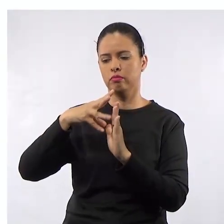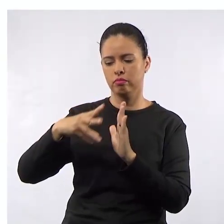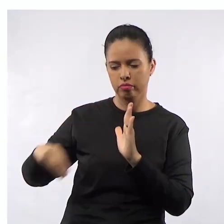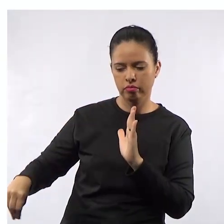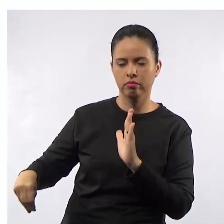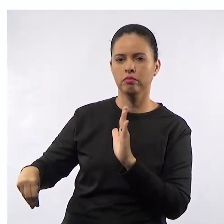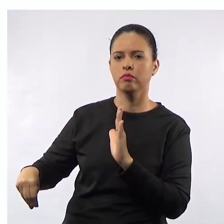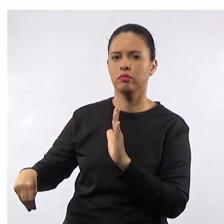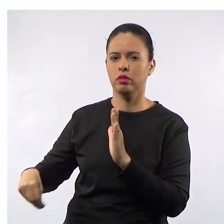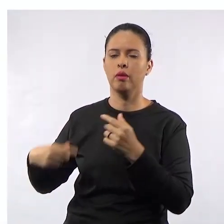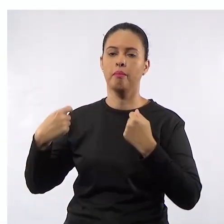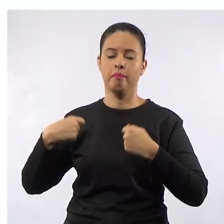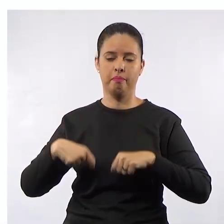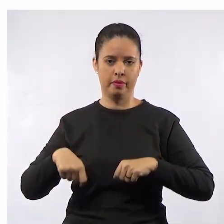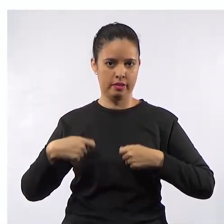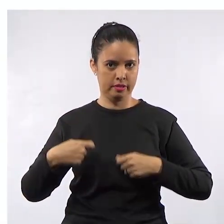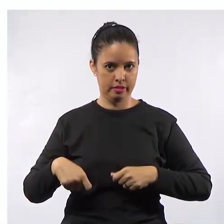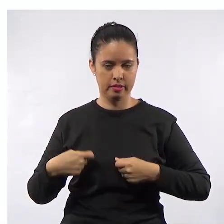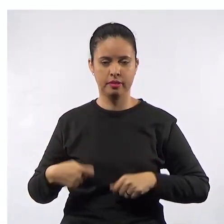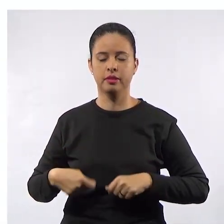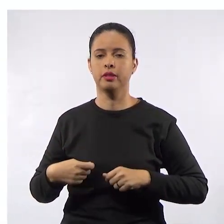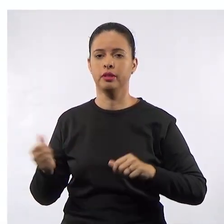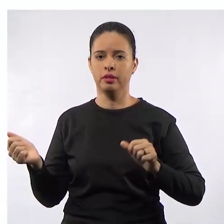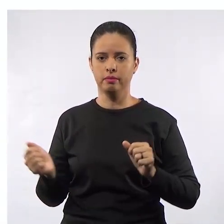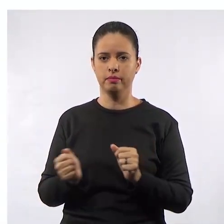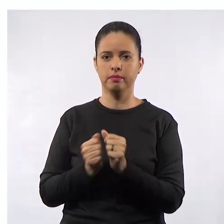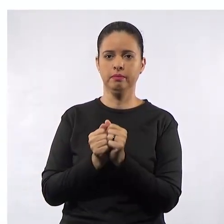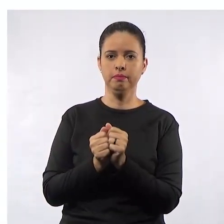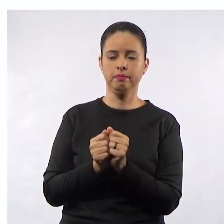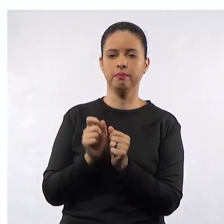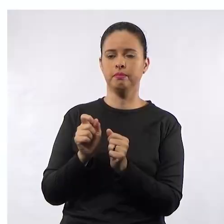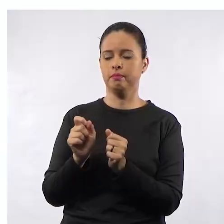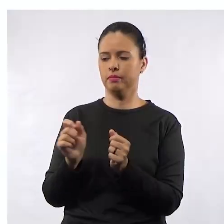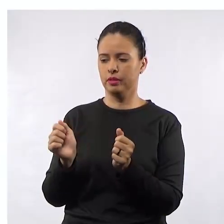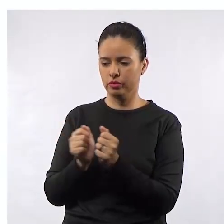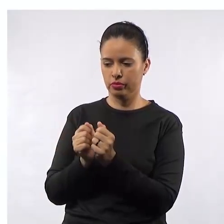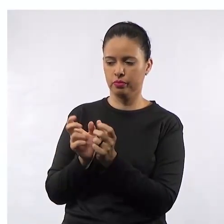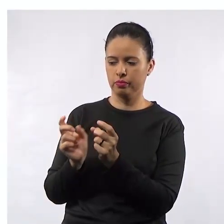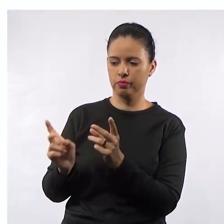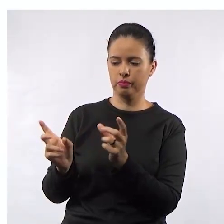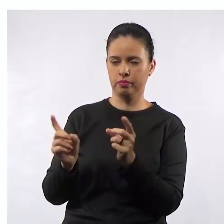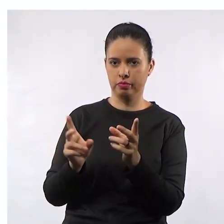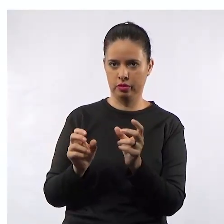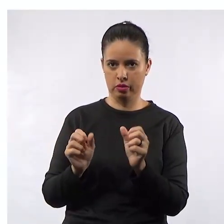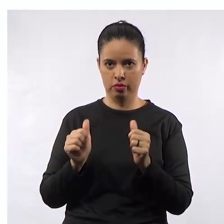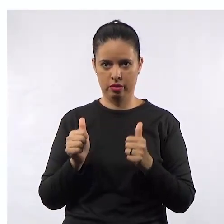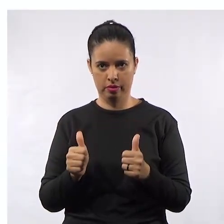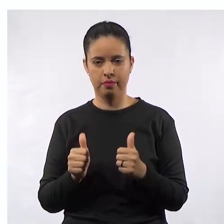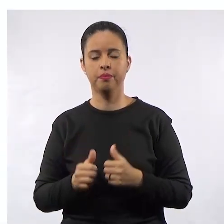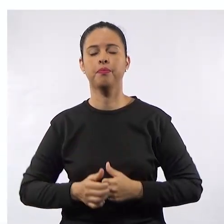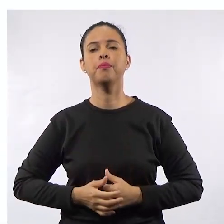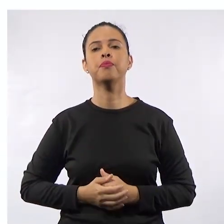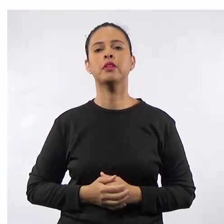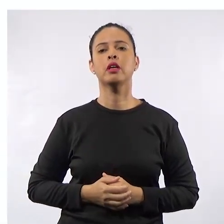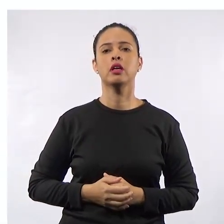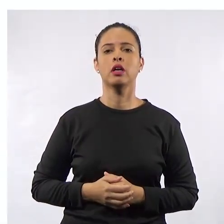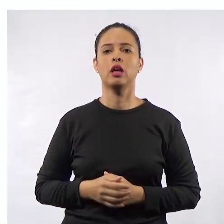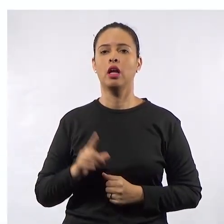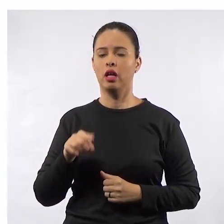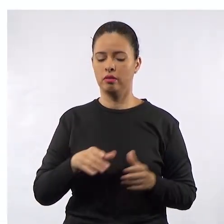fato averbado lá junto a perante a junta comercial Tá combinado então